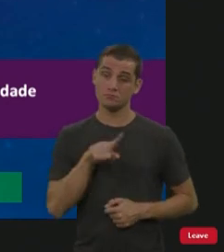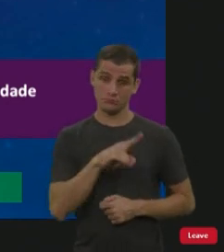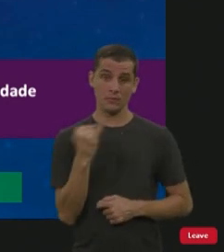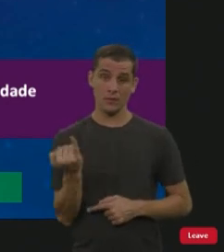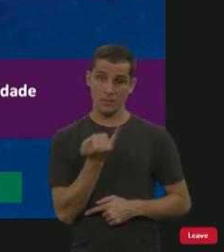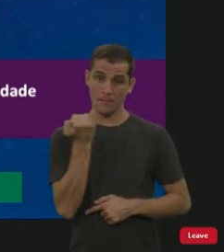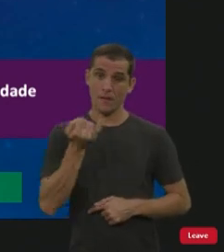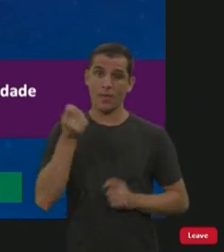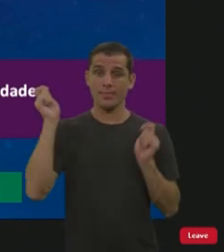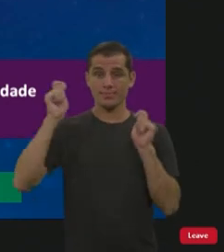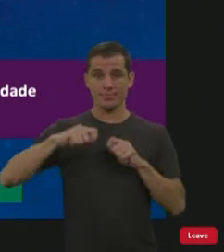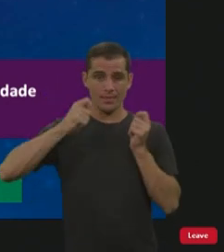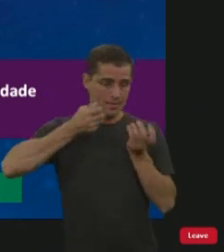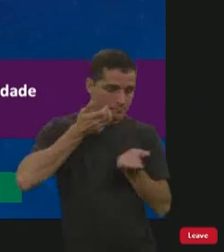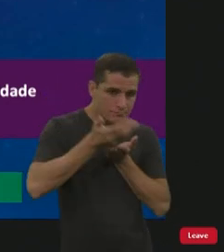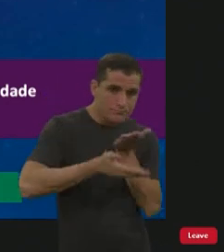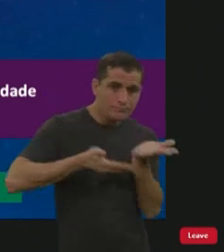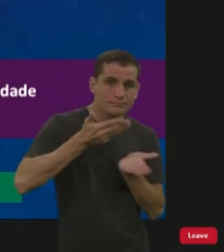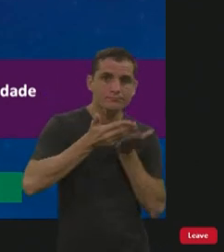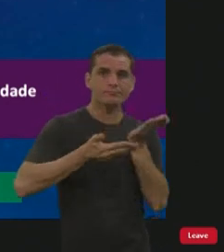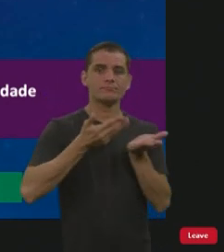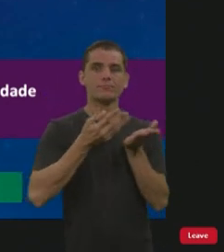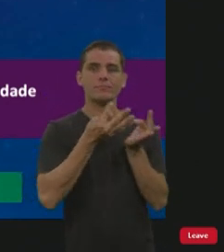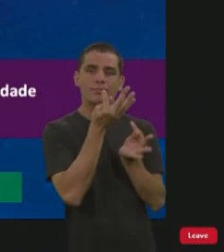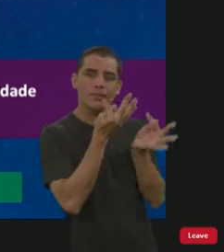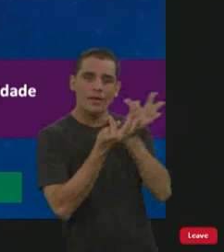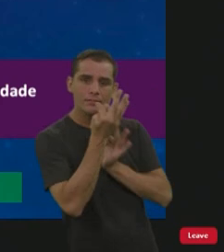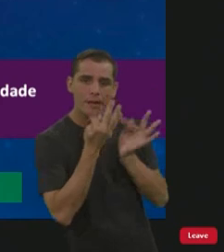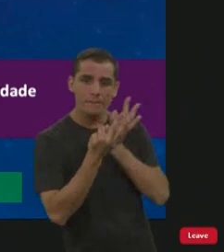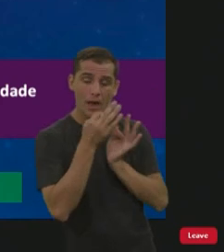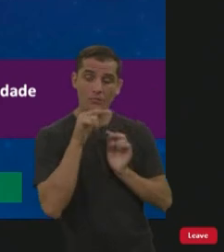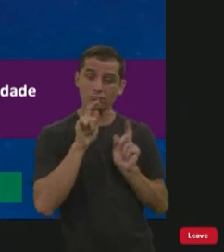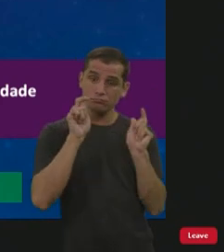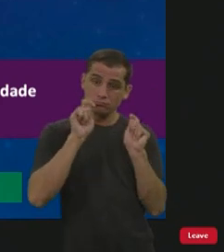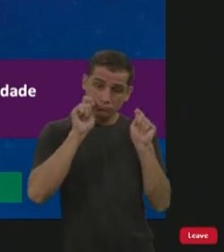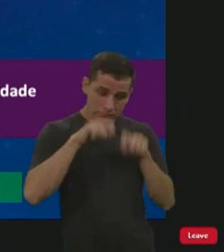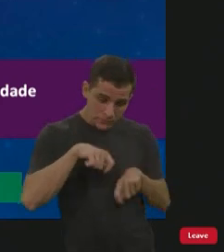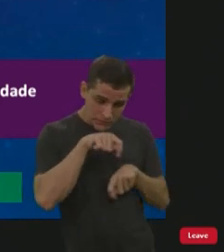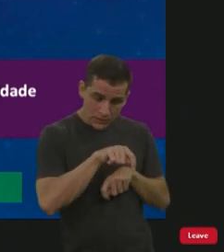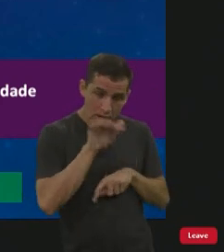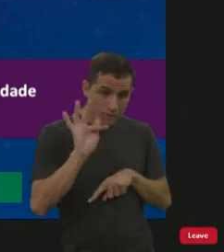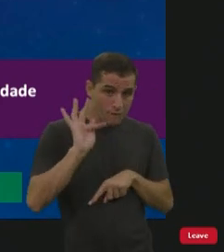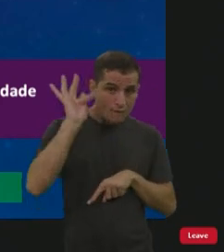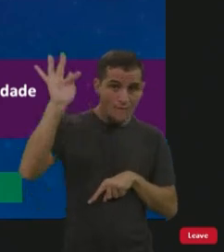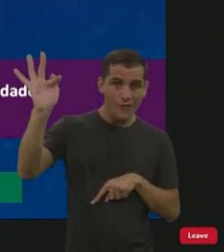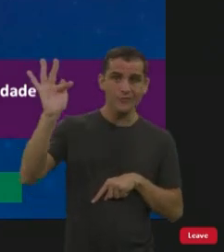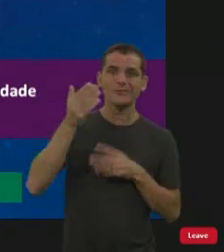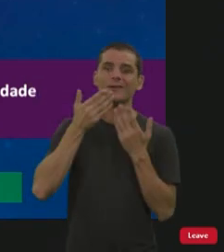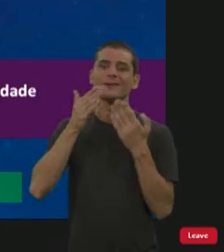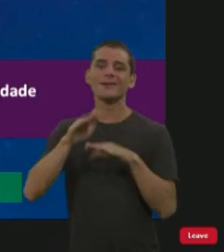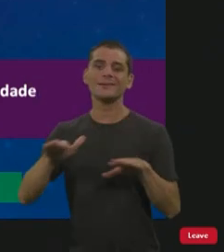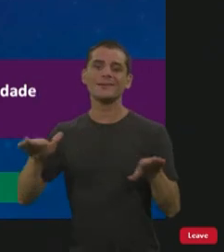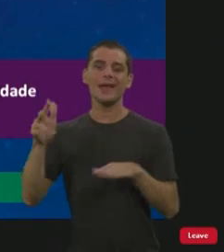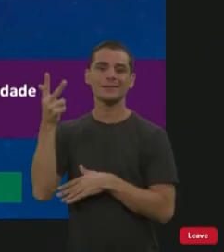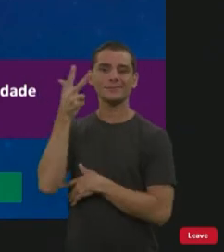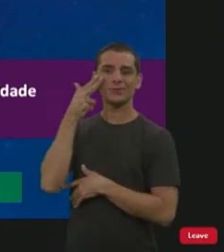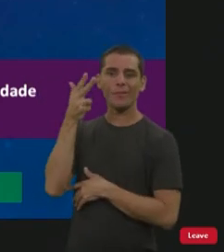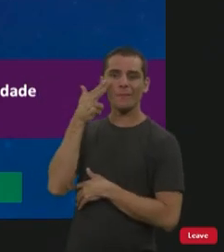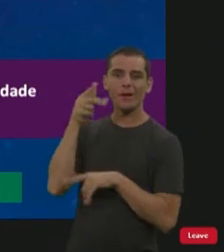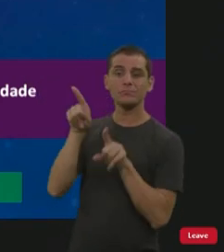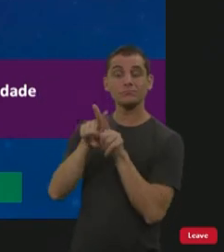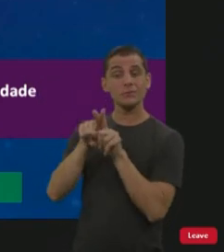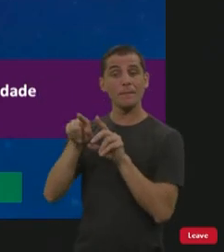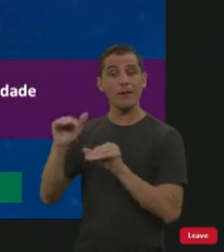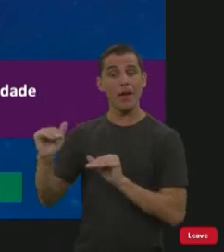paciente, manejar, e que ele possa ser uma criança normal, ser um adulto normal, né, e ter uma família, ter